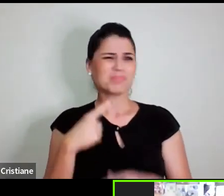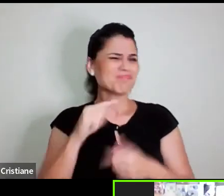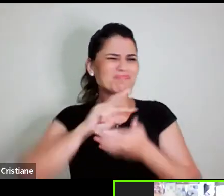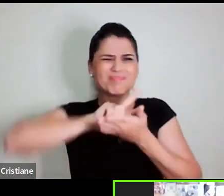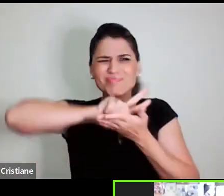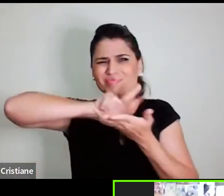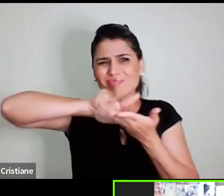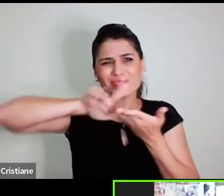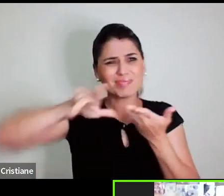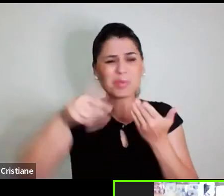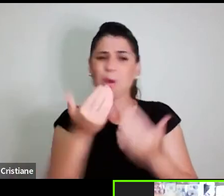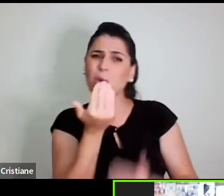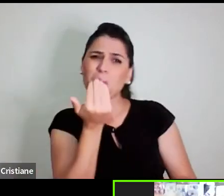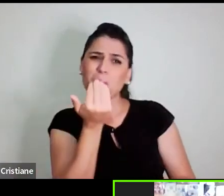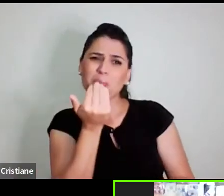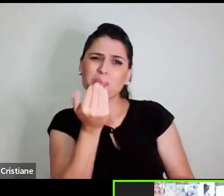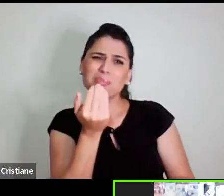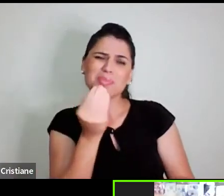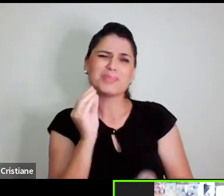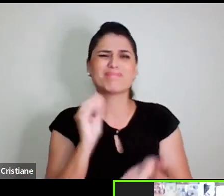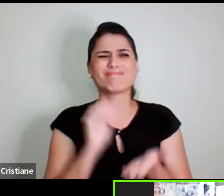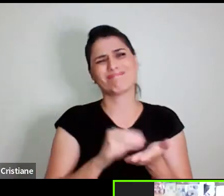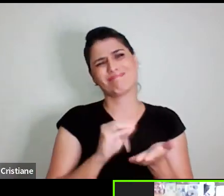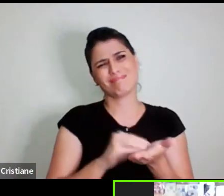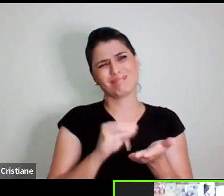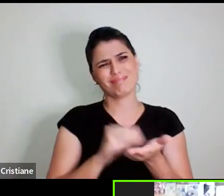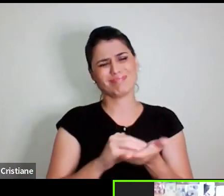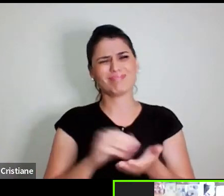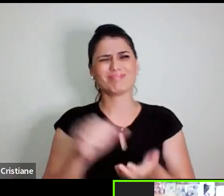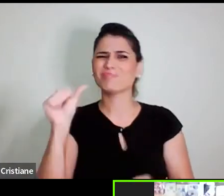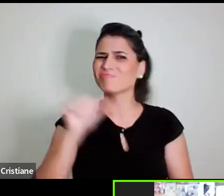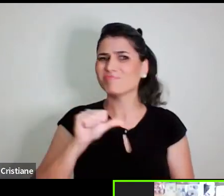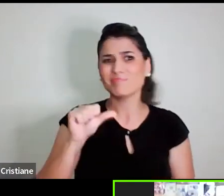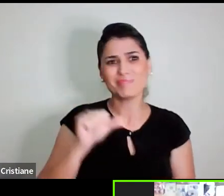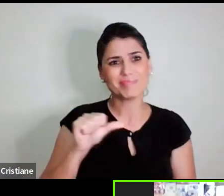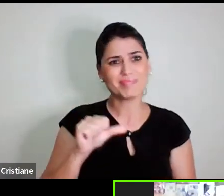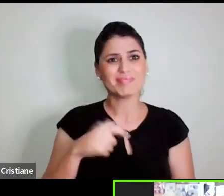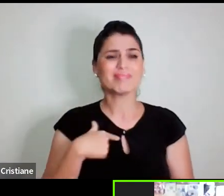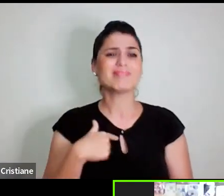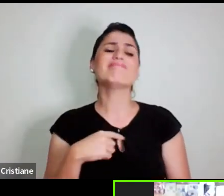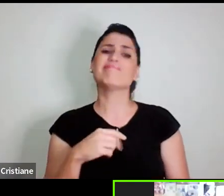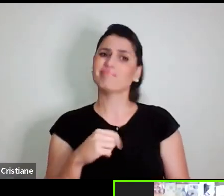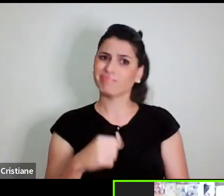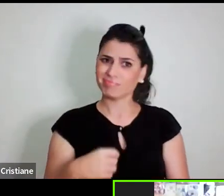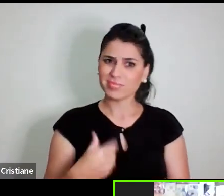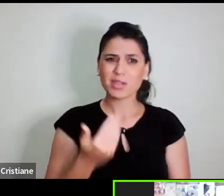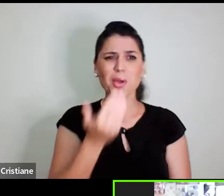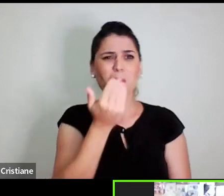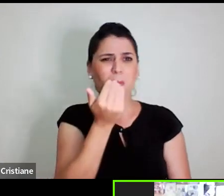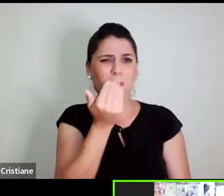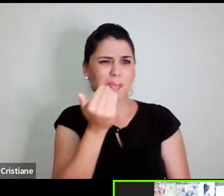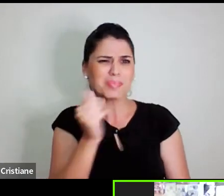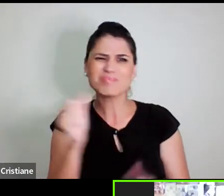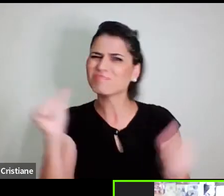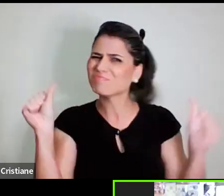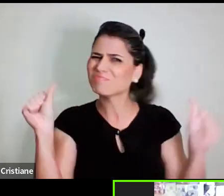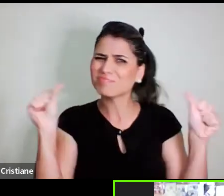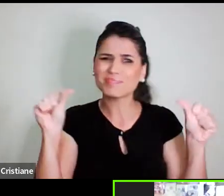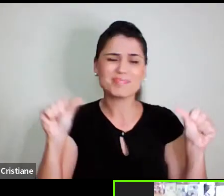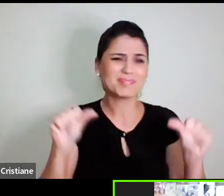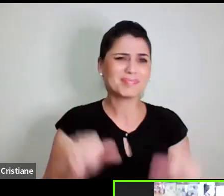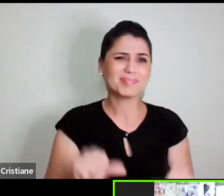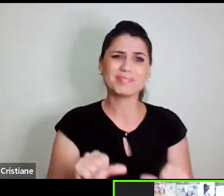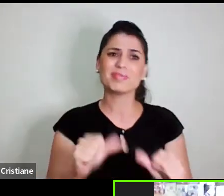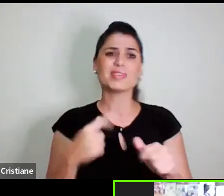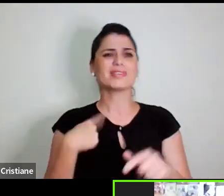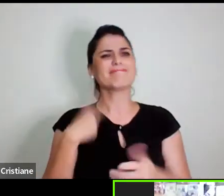me alimentar direito, me alimentar corretamente, né? E a minha alimentação estava muito deficiente. Toda